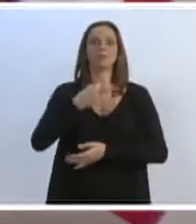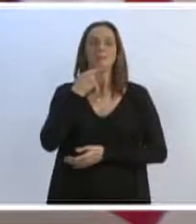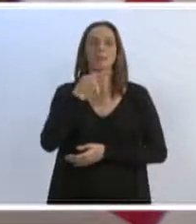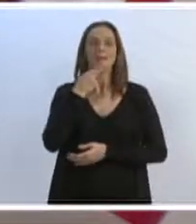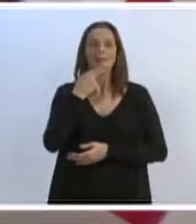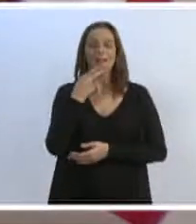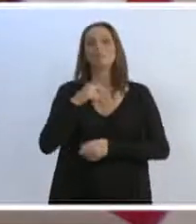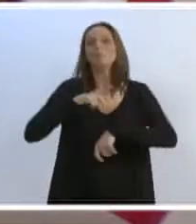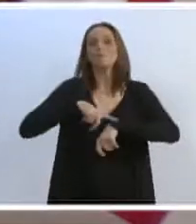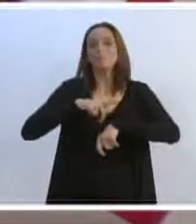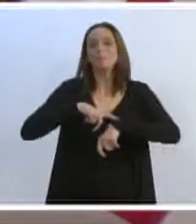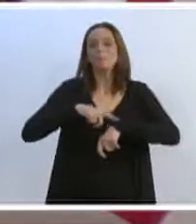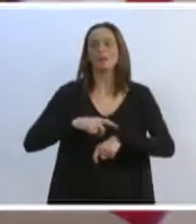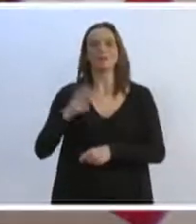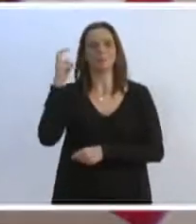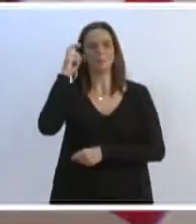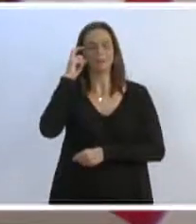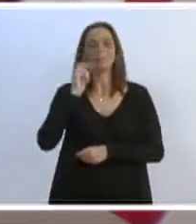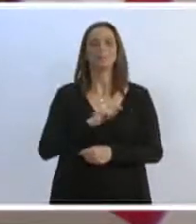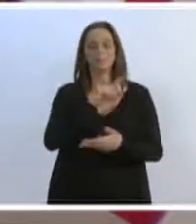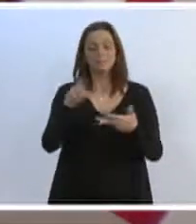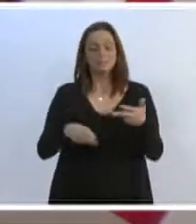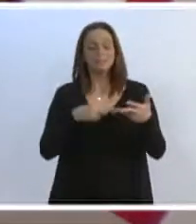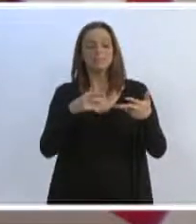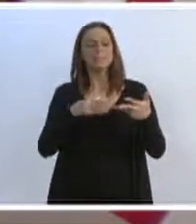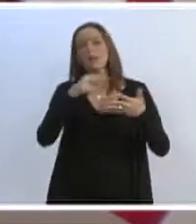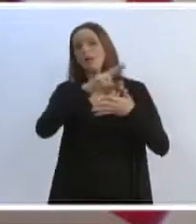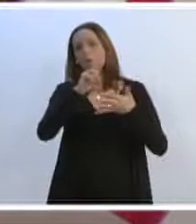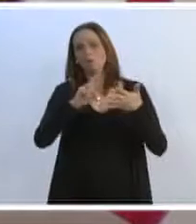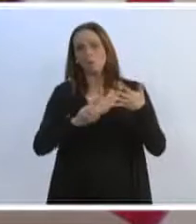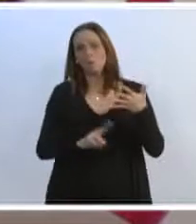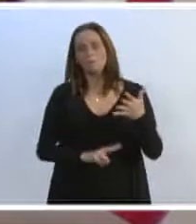de pessoas que eu admiro desde criança, estar ao lado